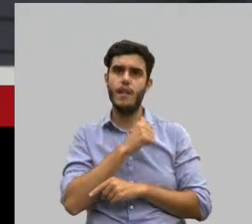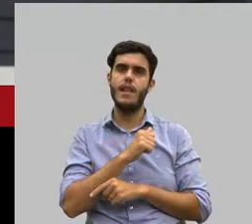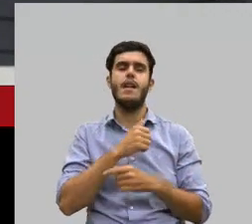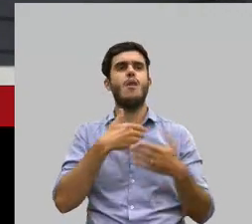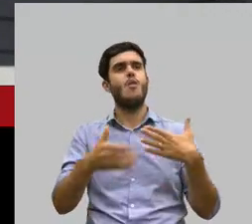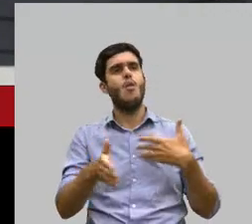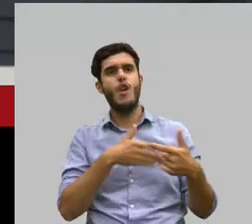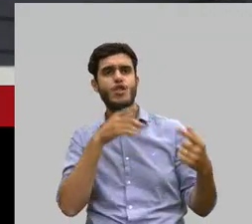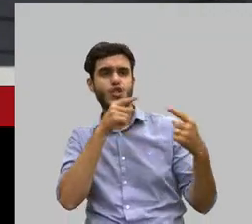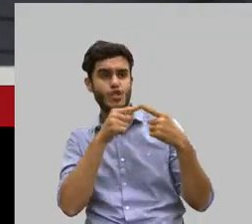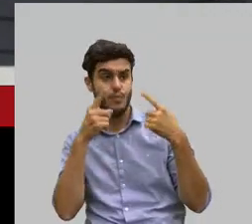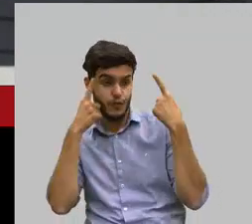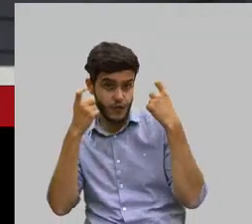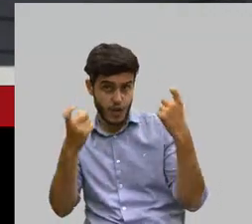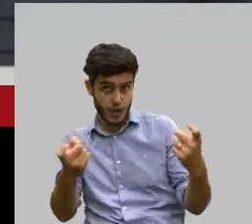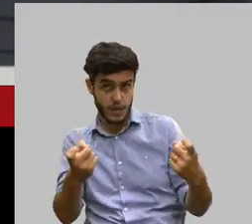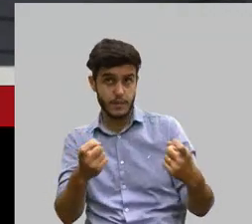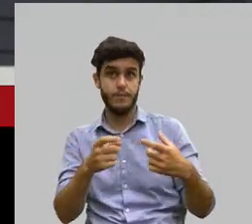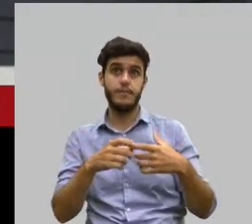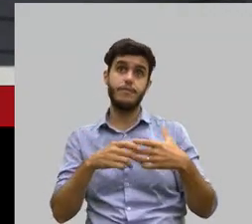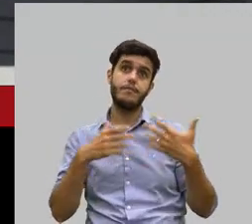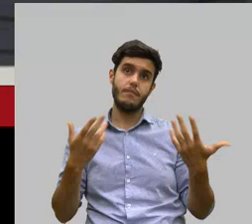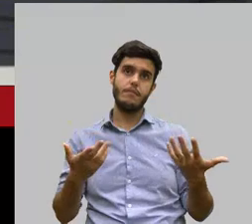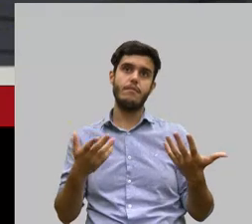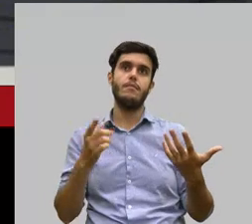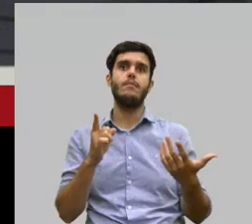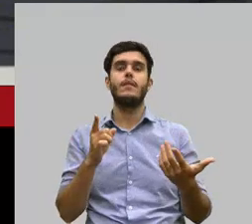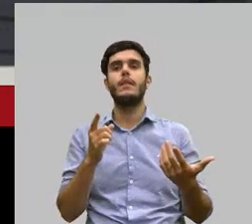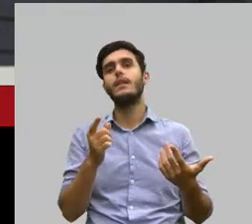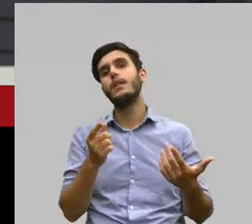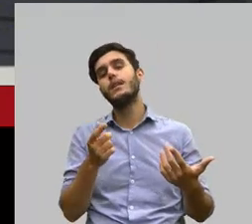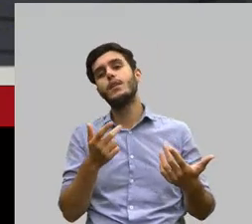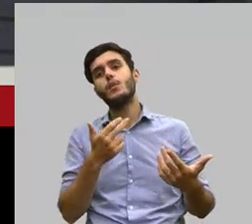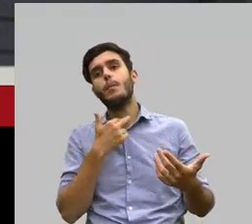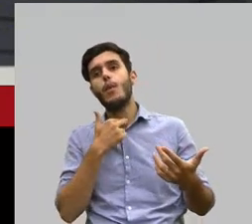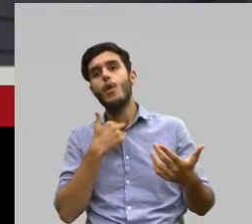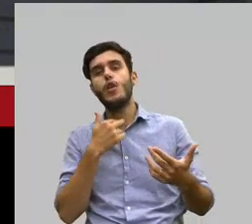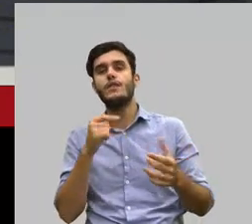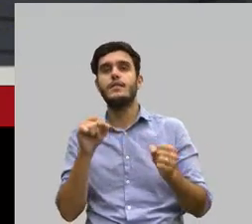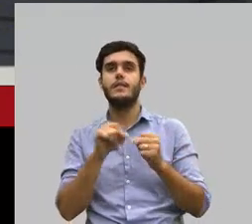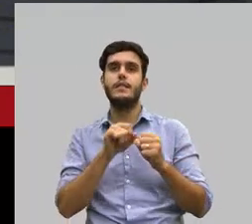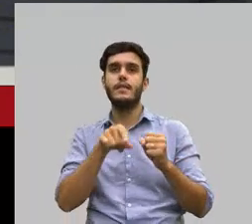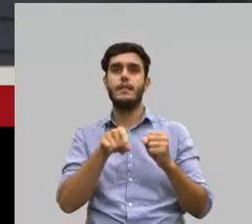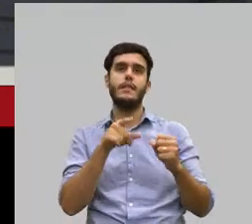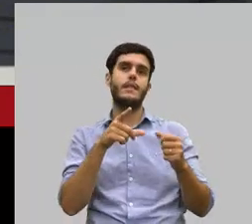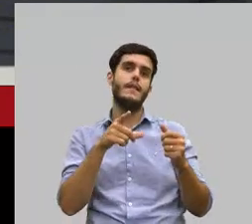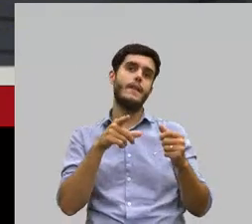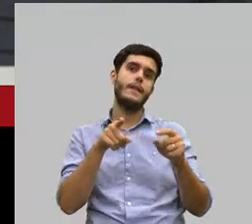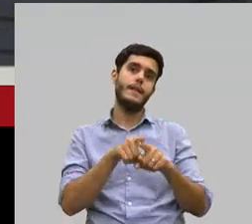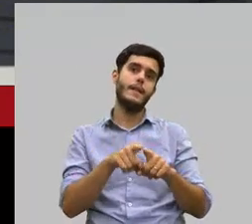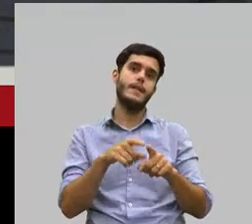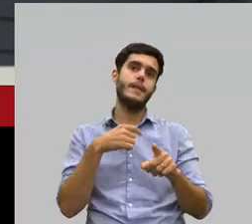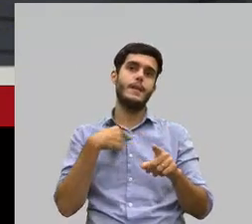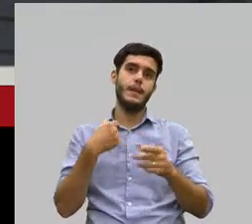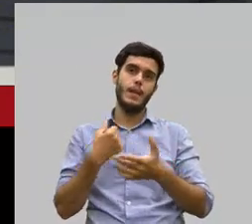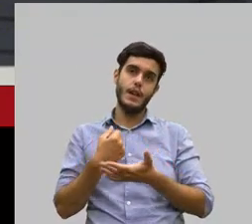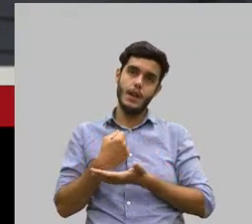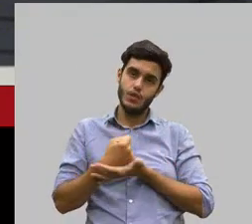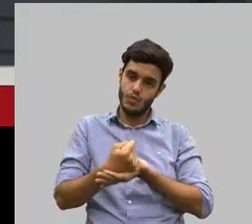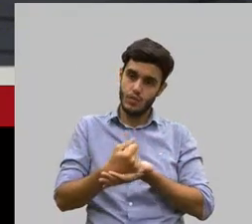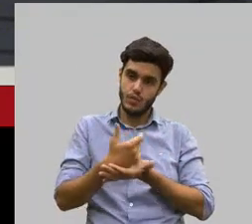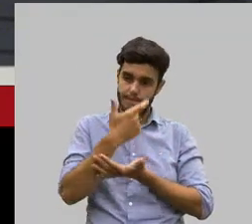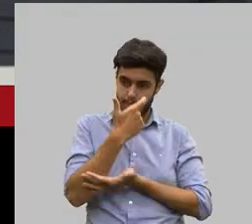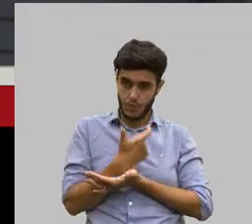de violência né então isso senhora pode estar contando eh tanto com eh a a minha colaboração pessoal mas